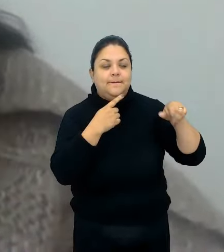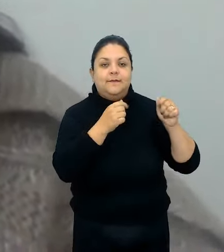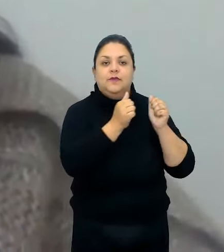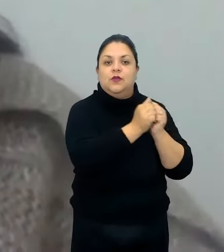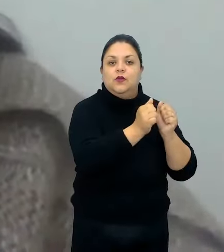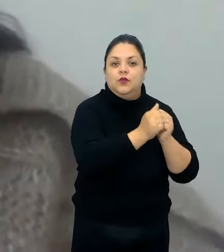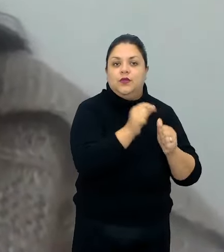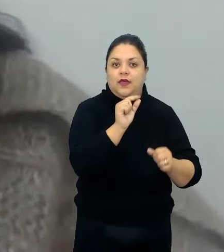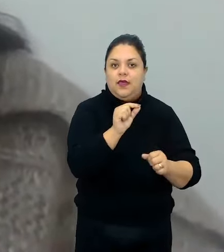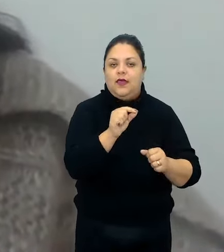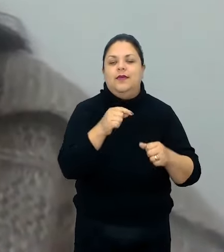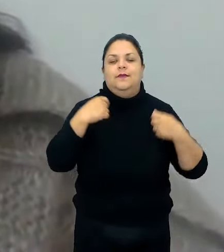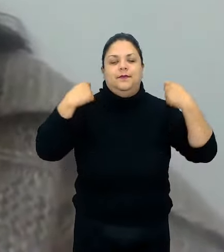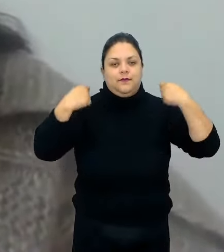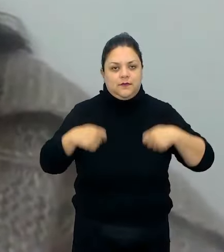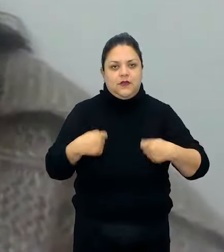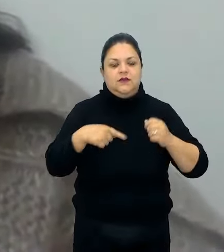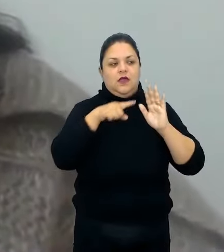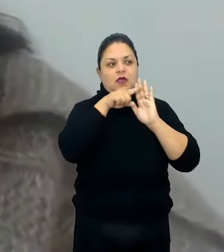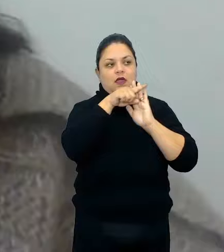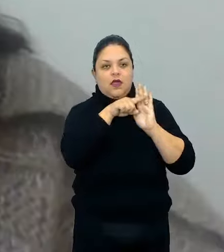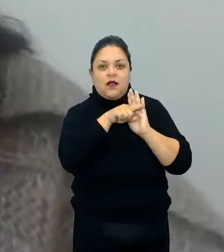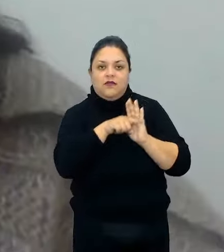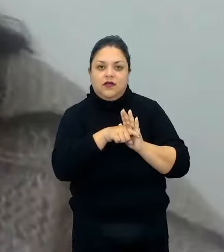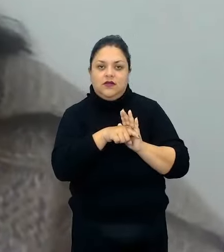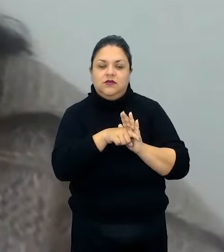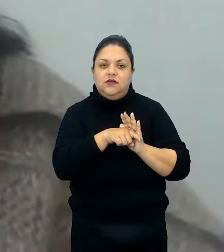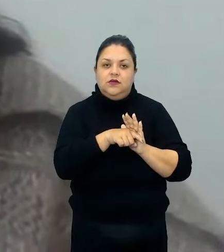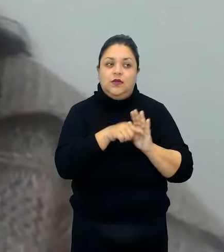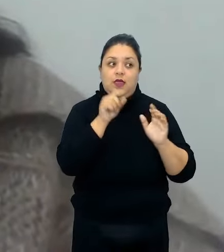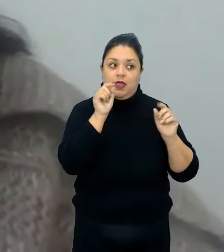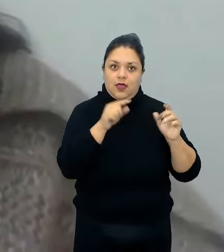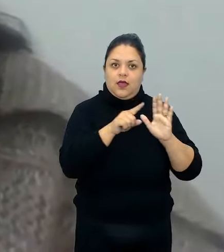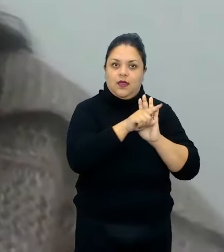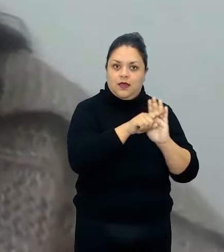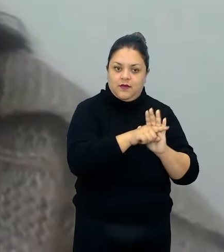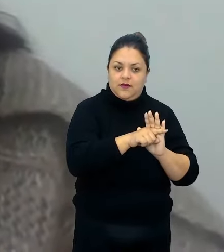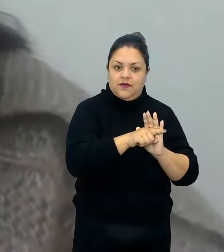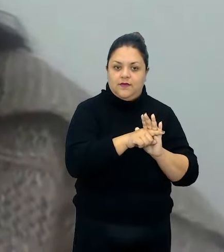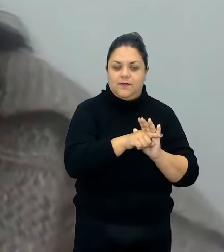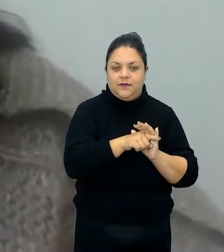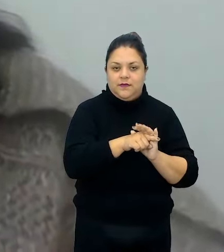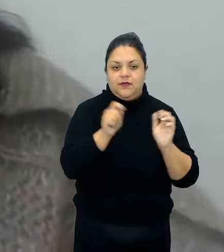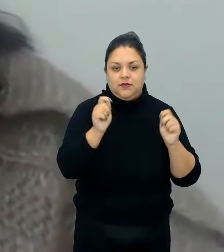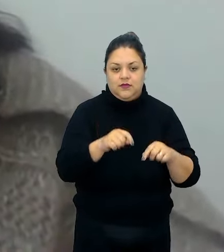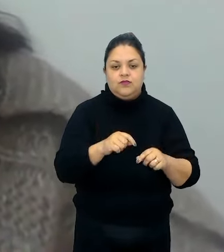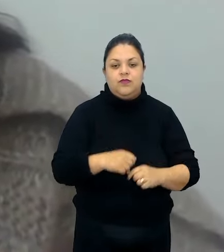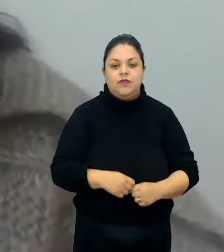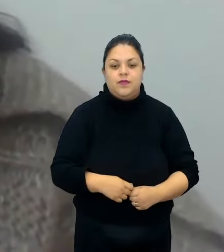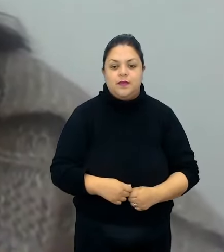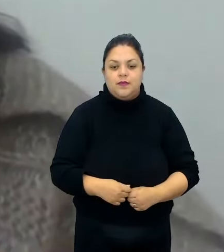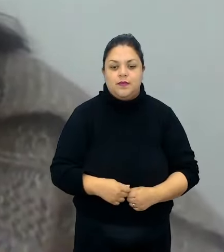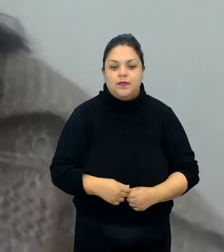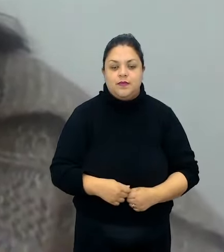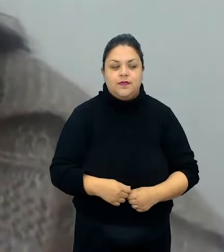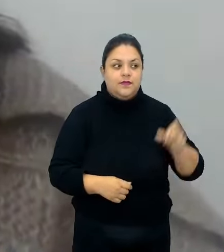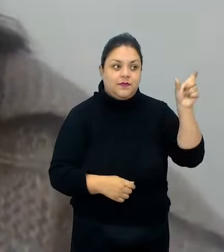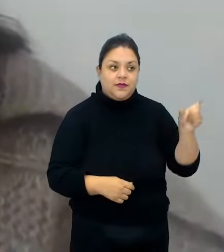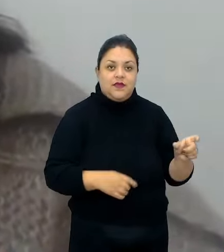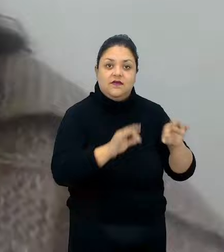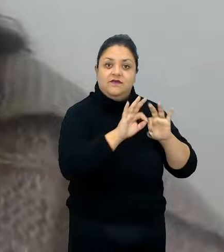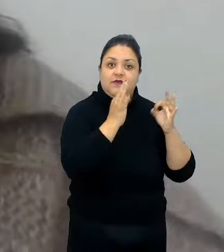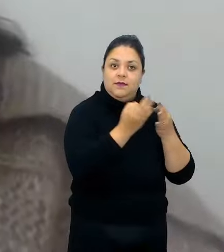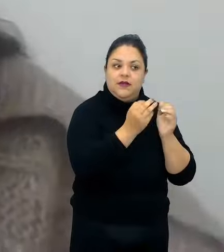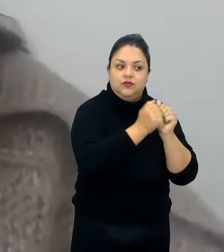pensar, né, que a avaliação é possível fazer quando você tem, né, um contato com a família